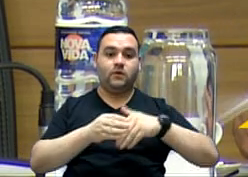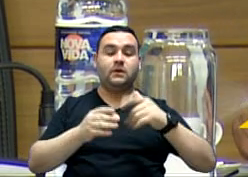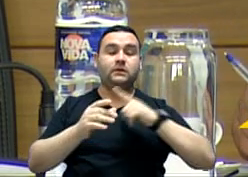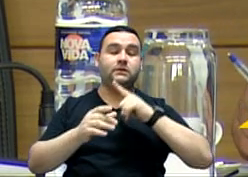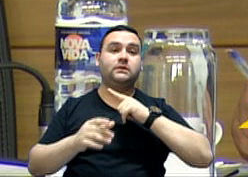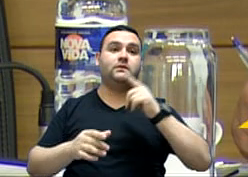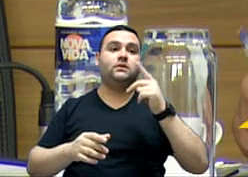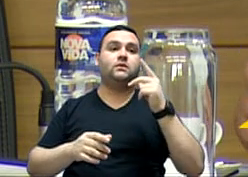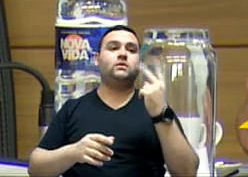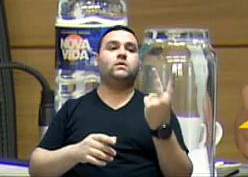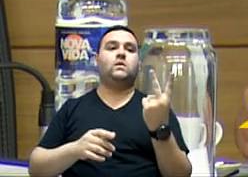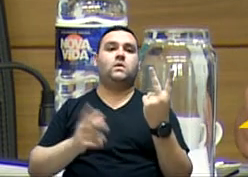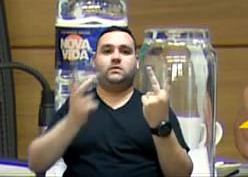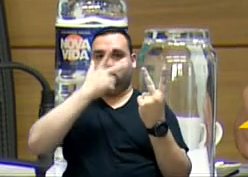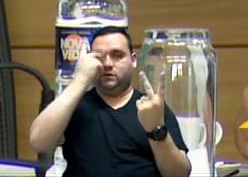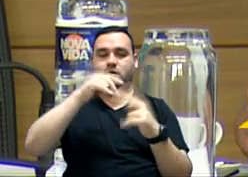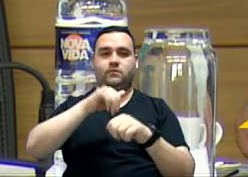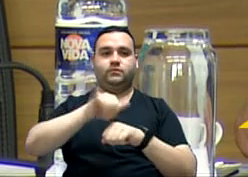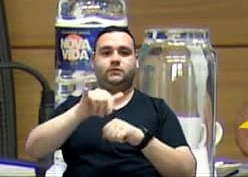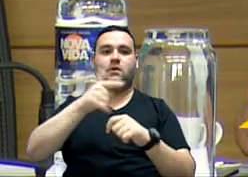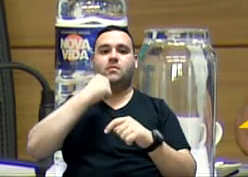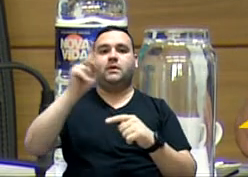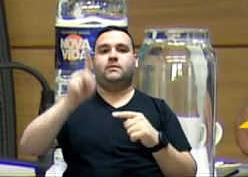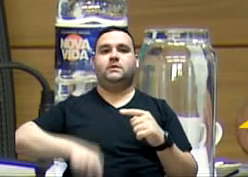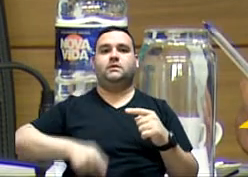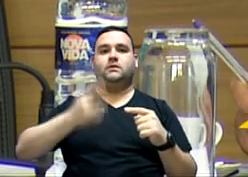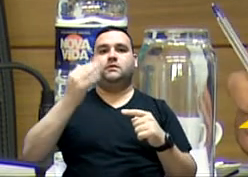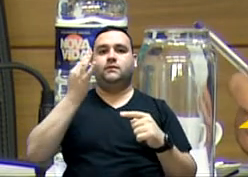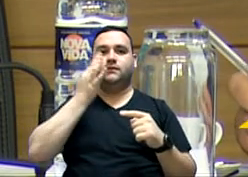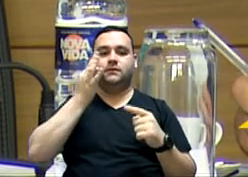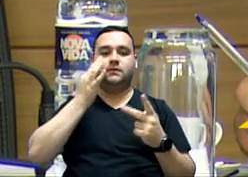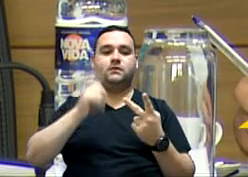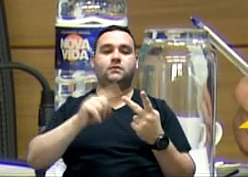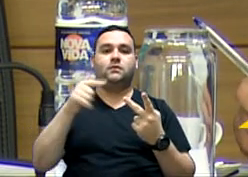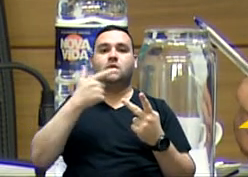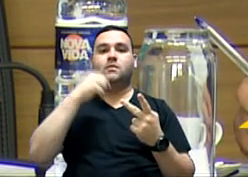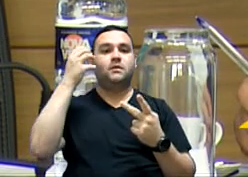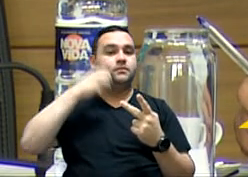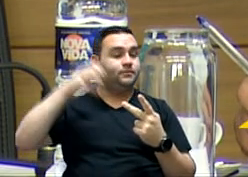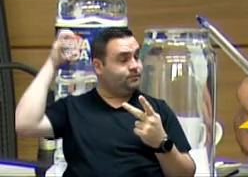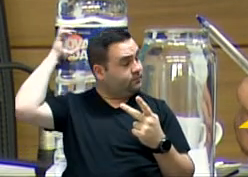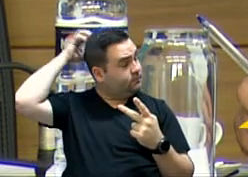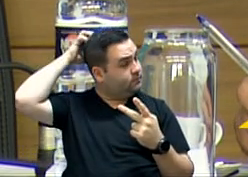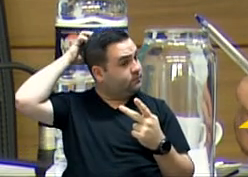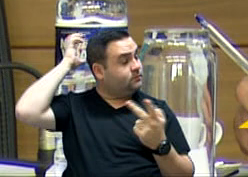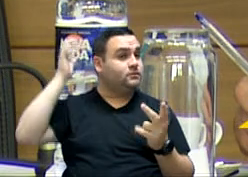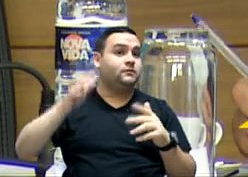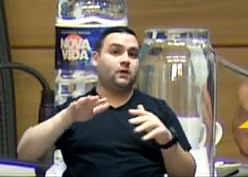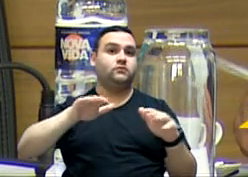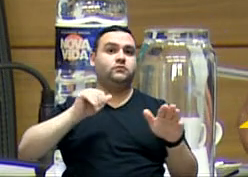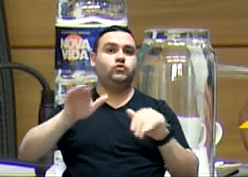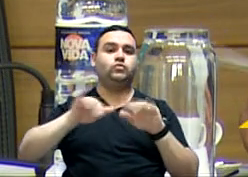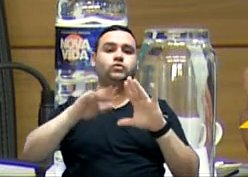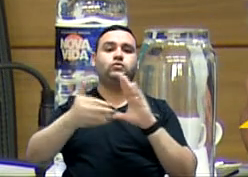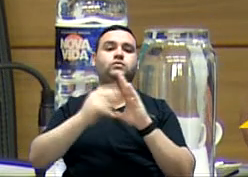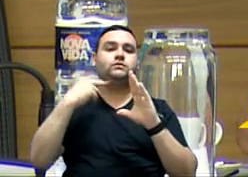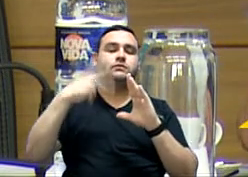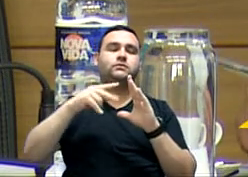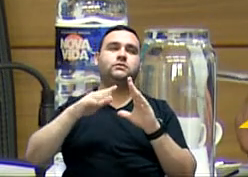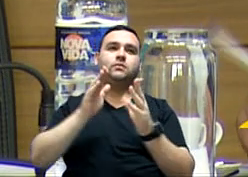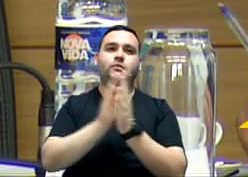temos duas ausências aqui hoje, né? O presidente Fernando Dini e também o vereador Périx Regis. Então, convocamos os vereadores para que